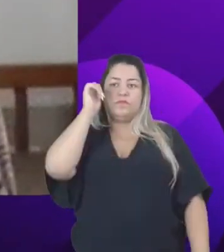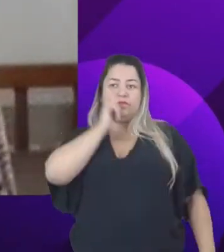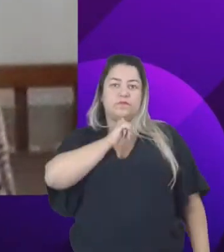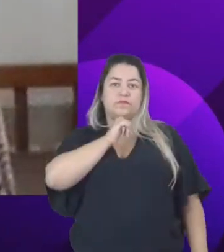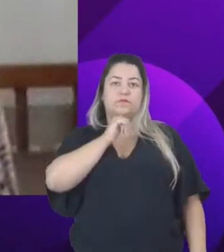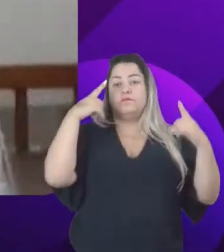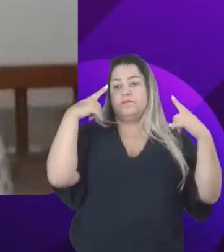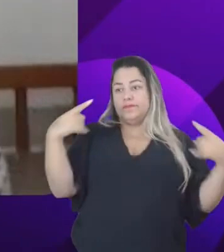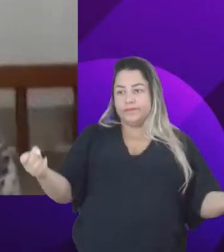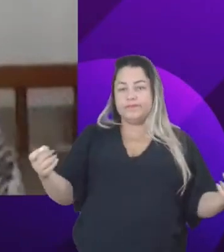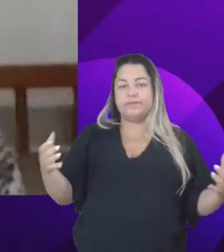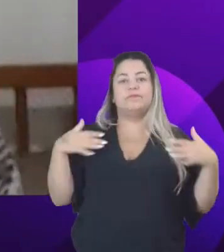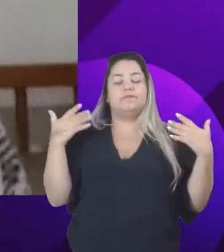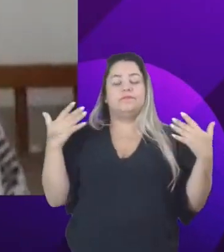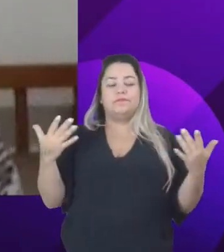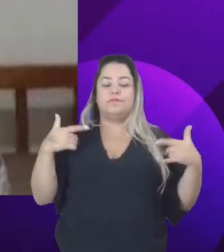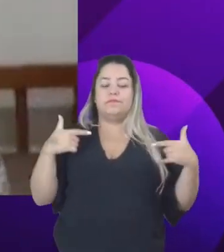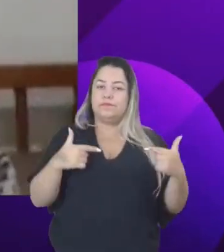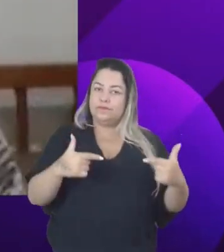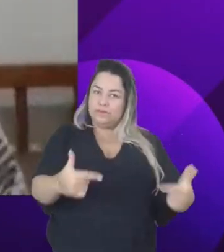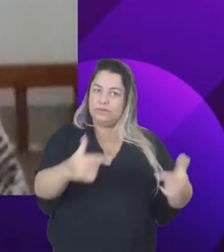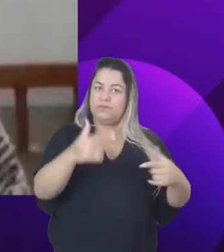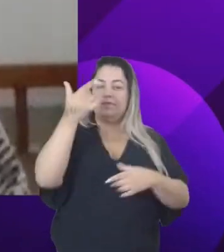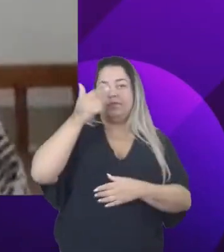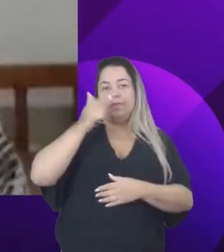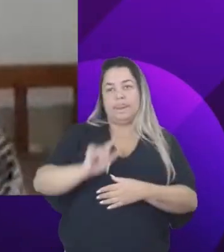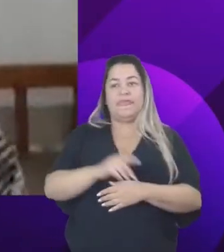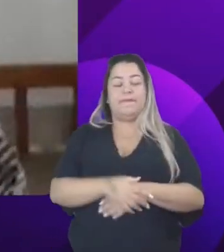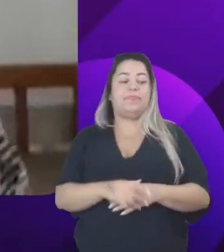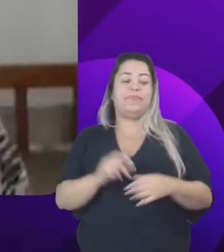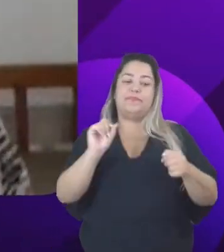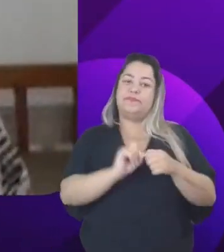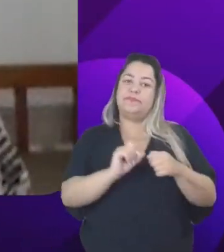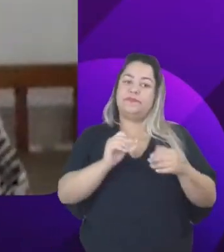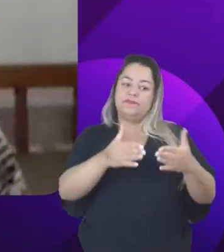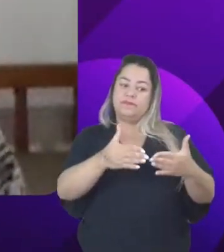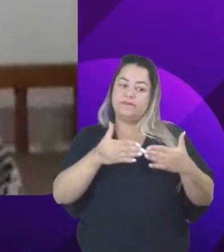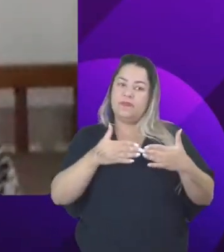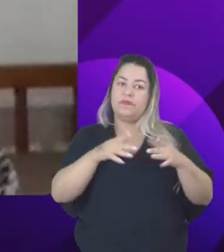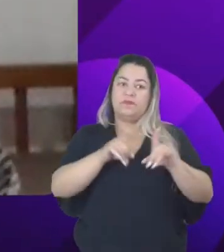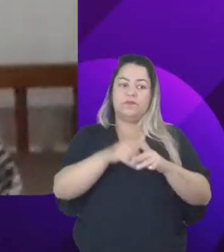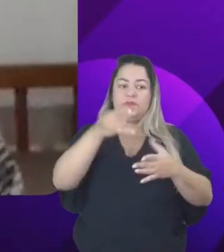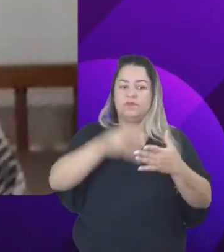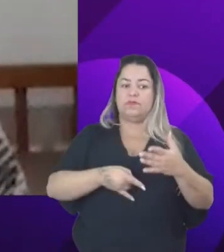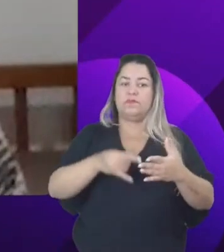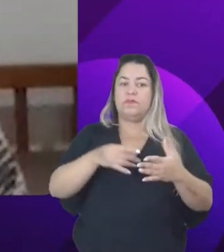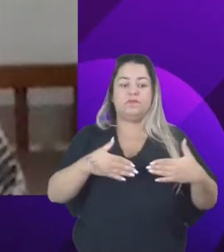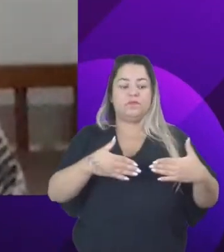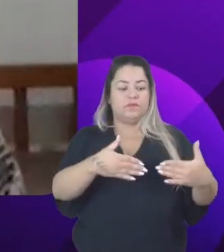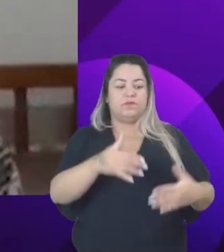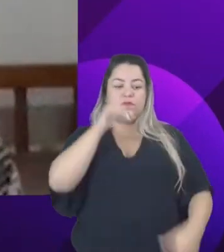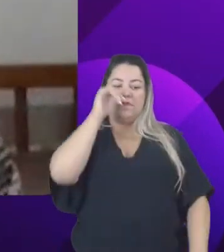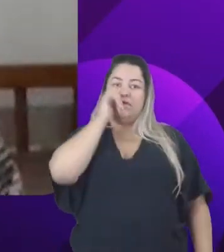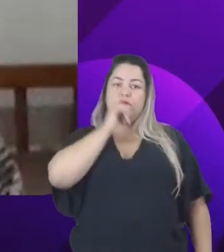situação de violência. Então, nós lutamos muito e conseguimos fazer uma licitação do Ministério das